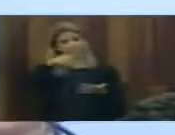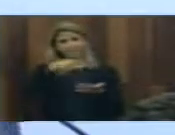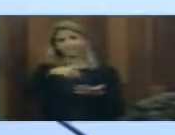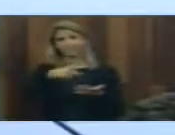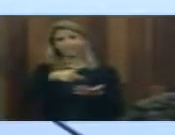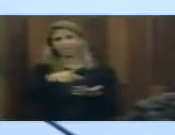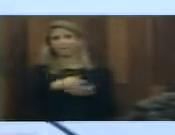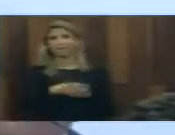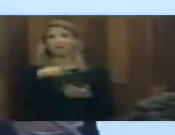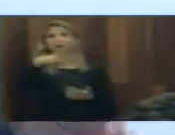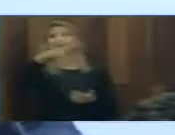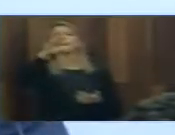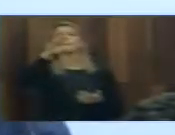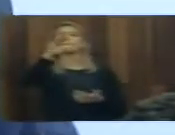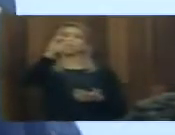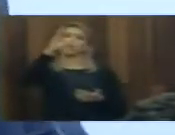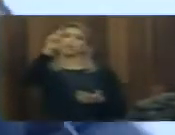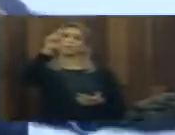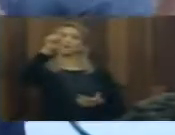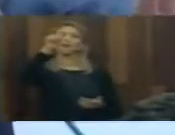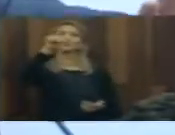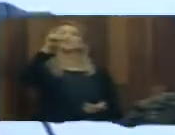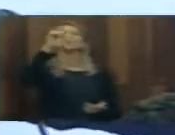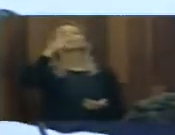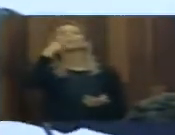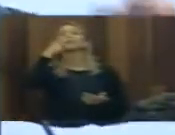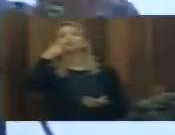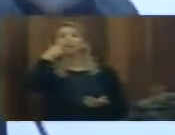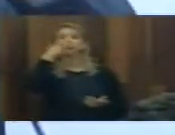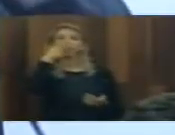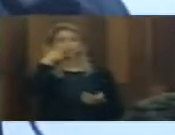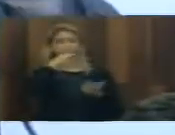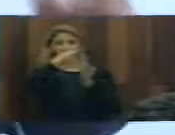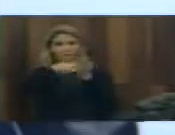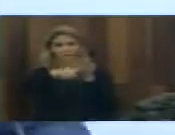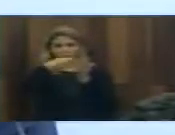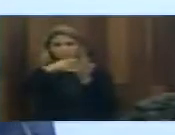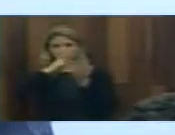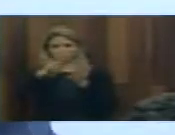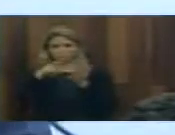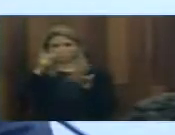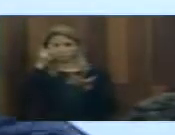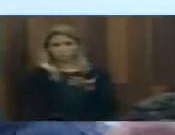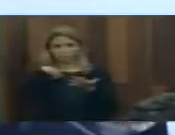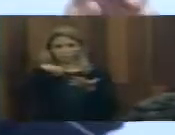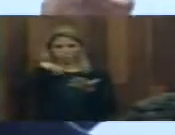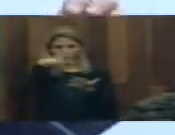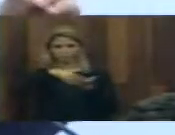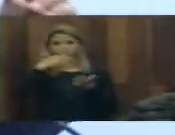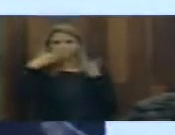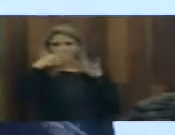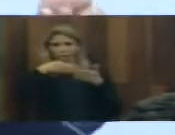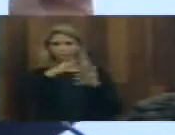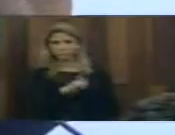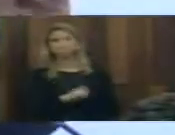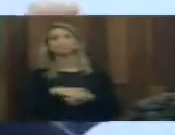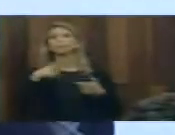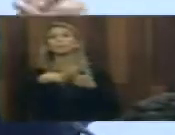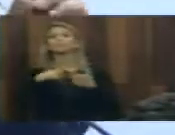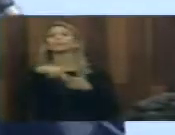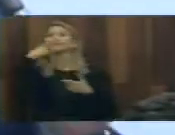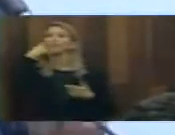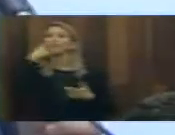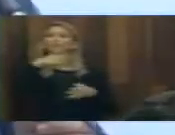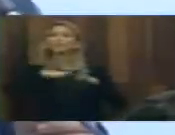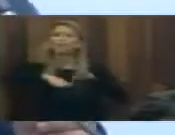o artigo 3º do projeto da vereadora, e eu vou me ater só a esse artigo, onde fala que há aumento